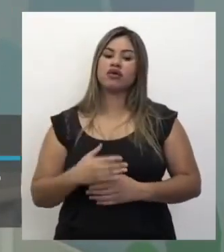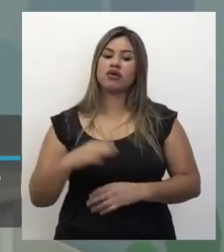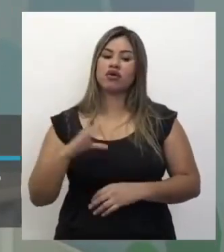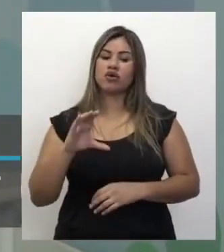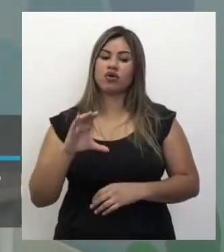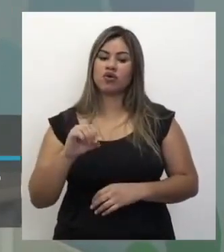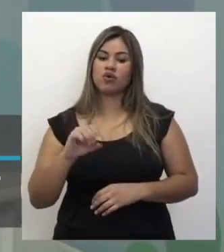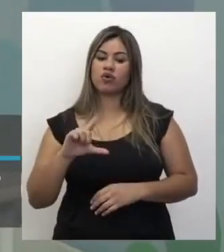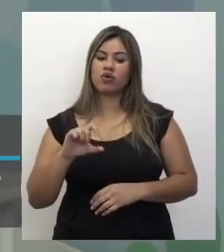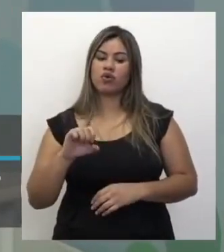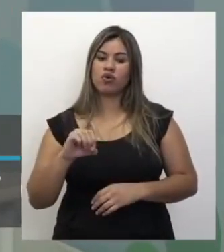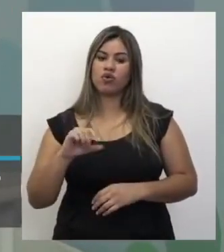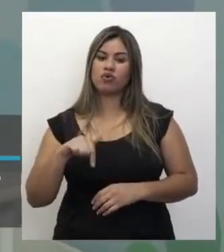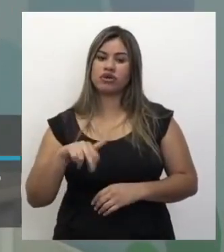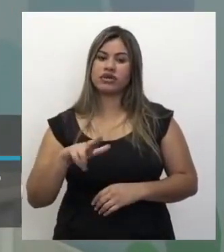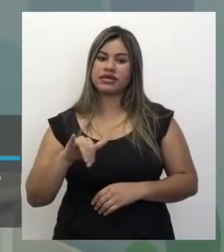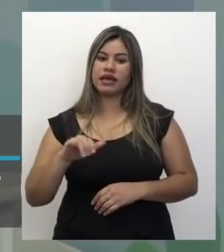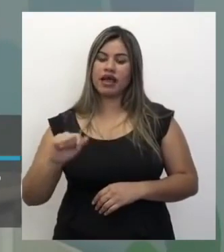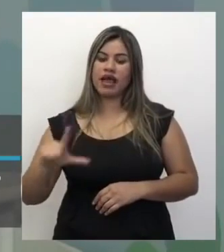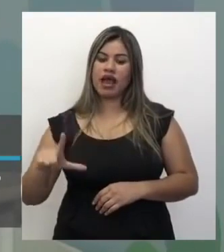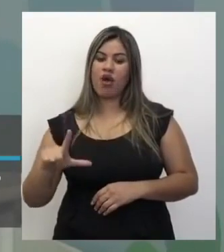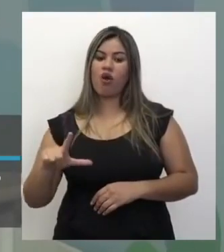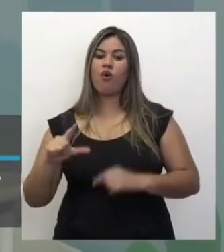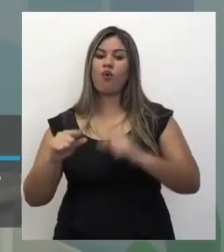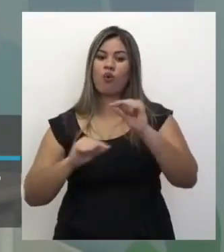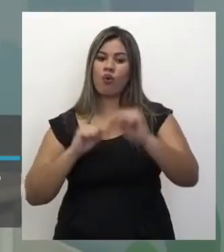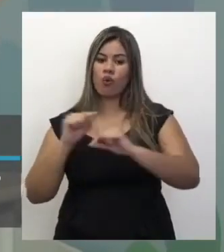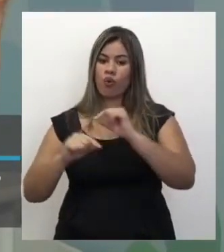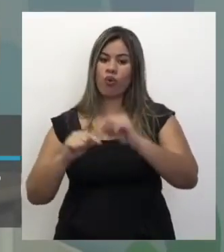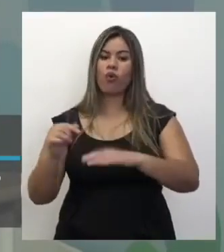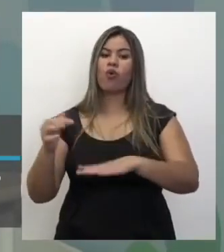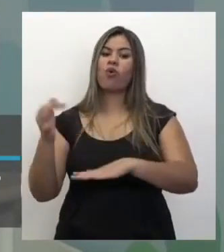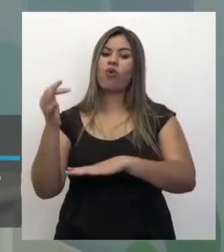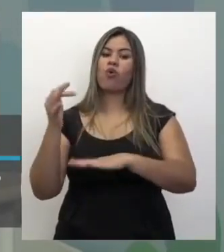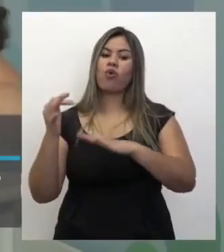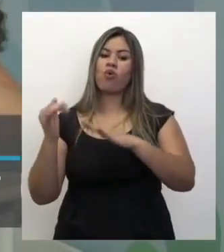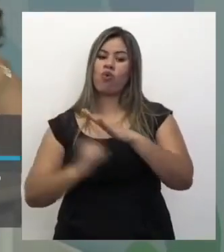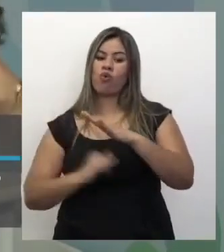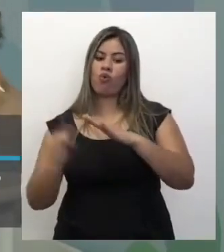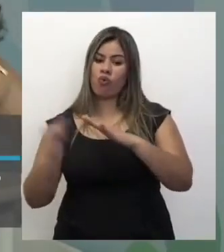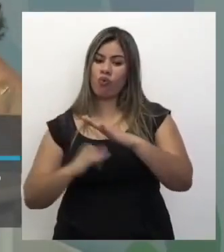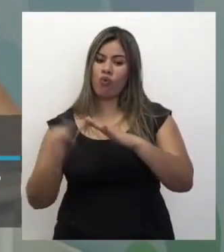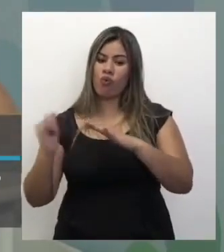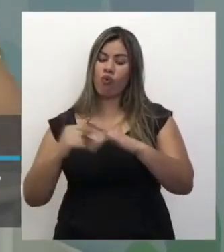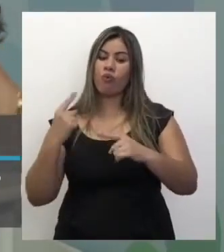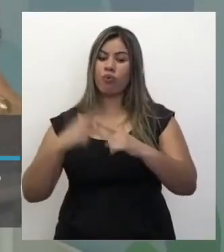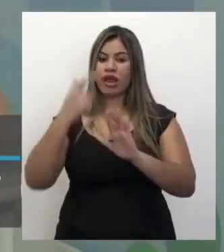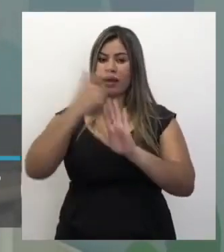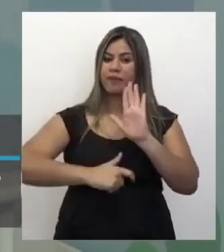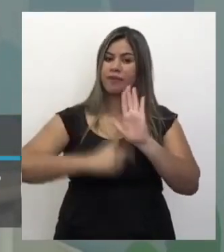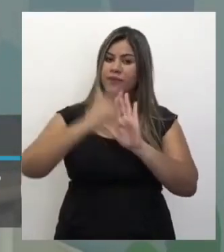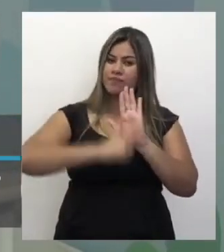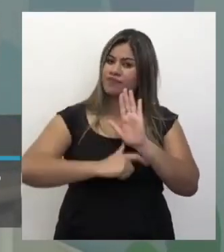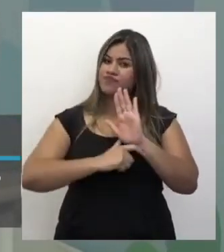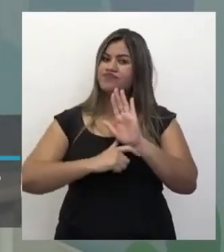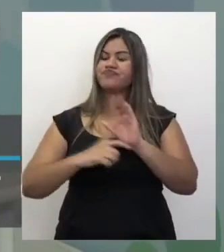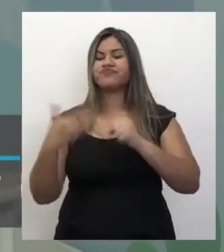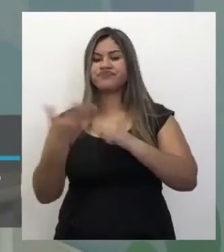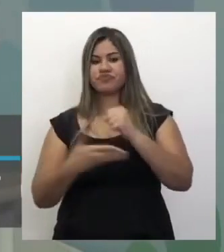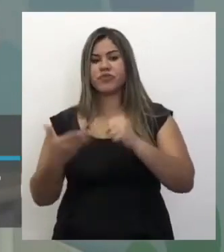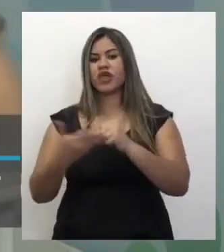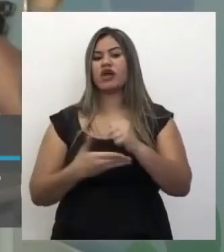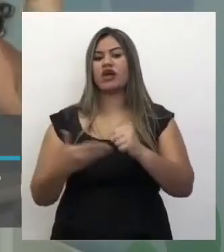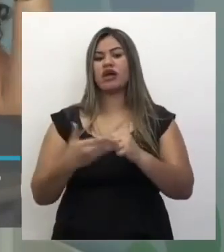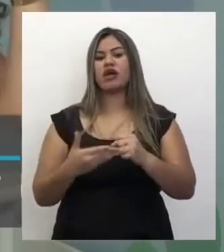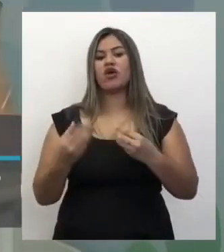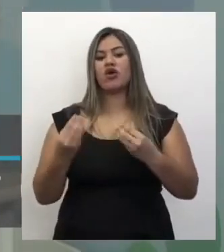coloquial, assim... A forma coloquial, ela tem menos prestígio, por quê? Porque a norma padrão já é algo mais estruturado. É porque a